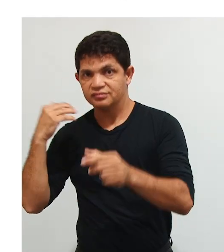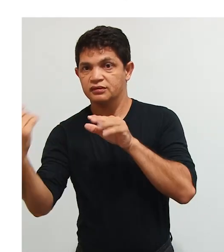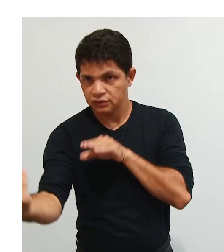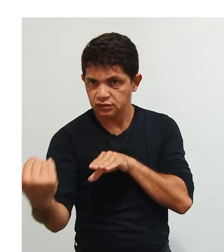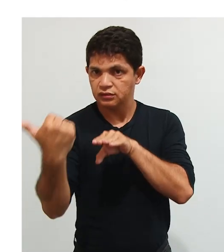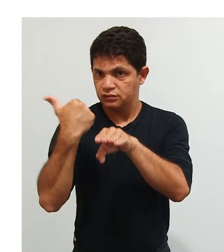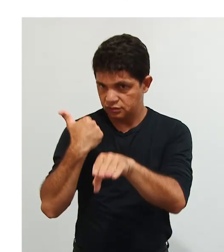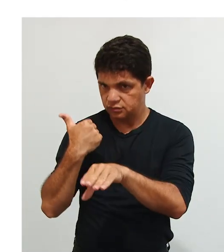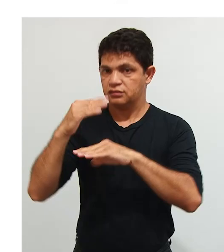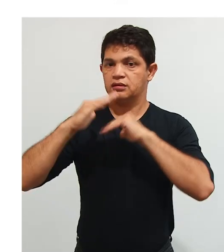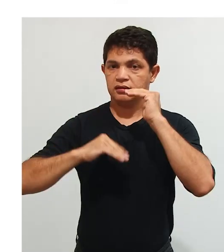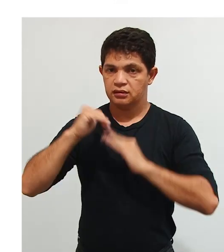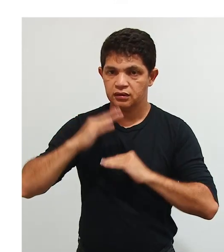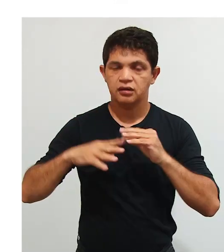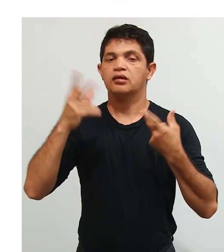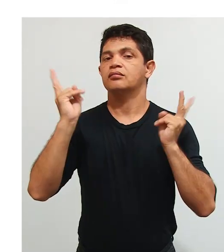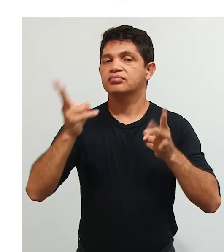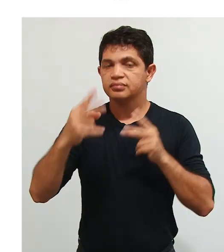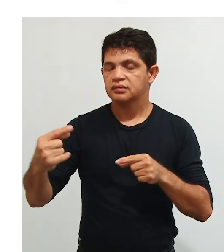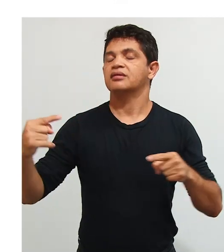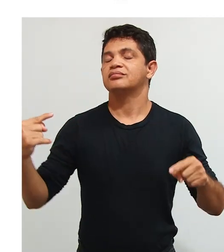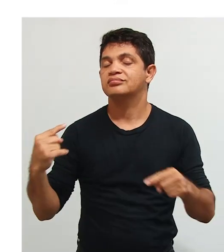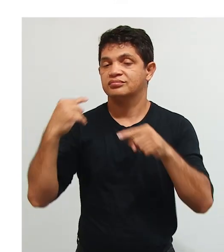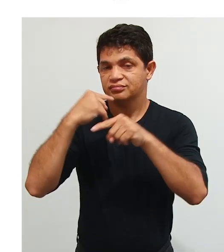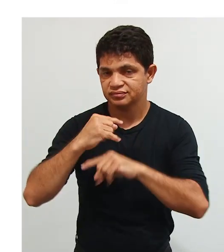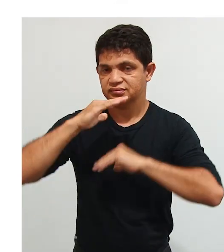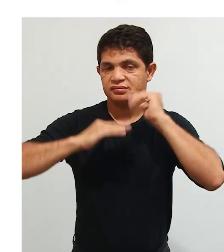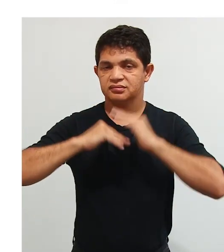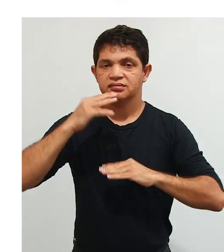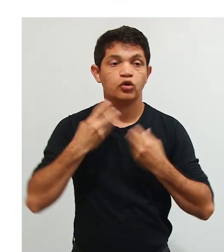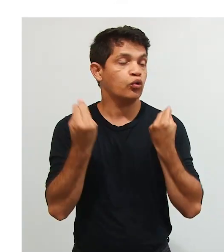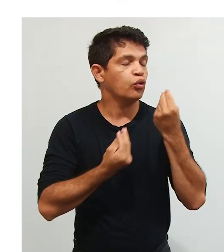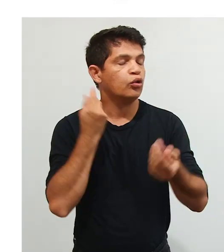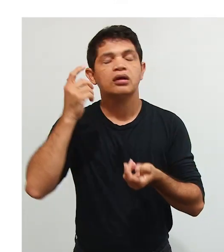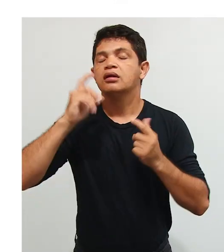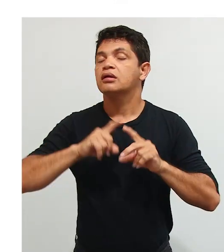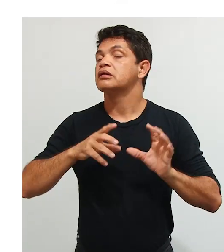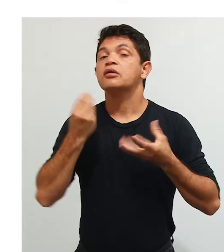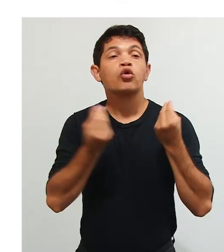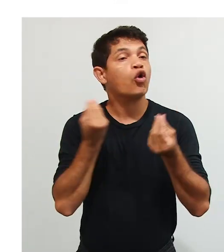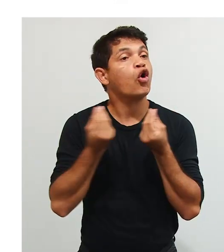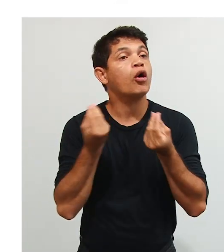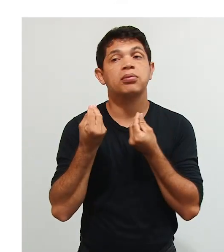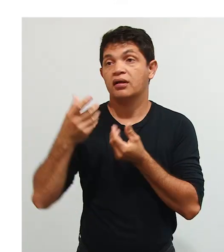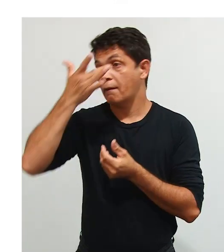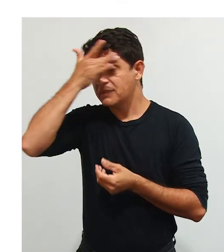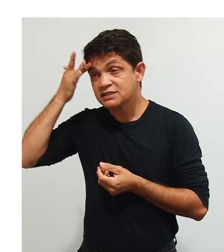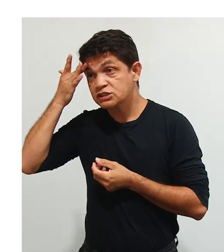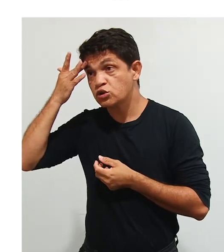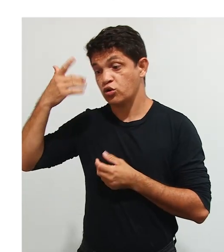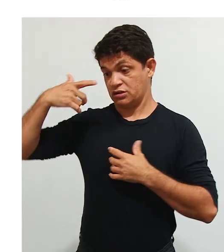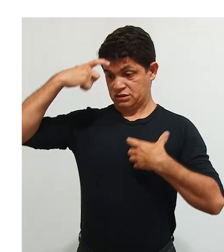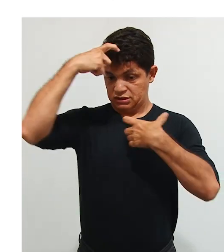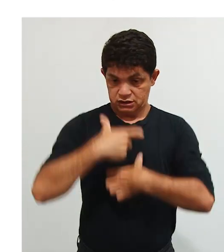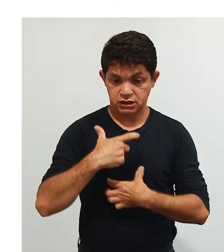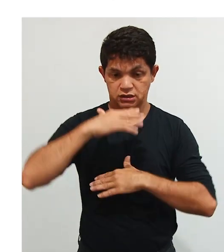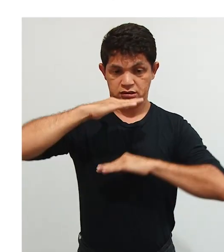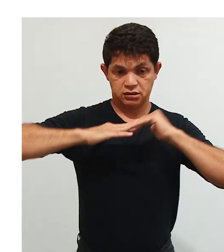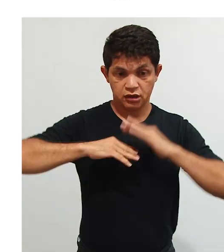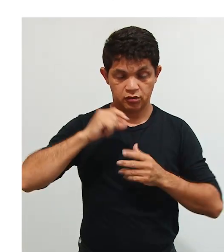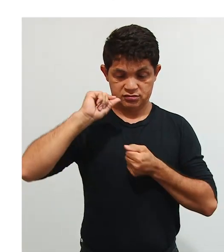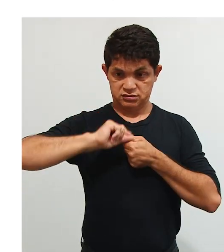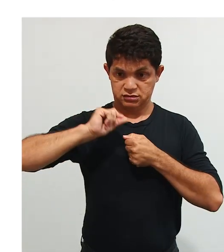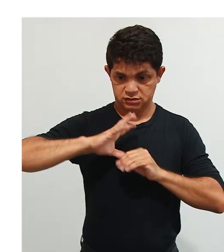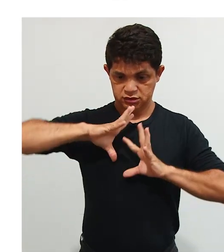Então, pense sempre em situações desafiantes. O que depende de mim? O que eu preciso